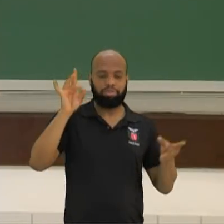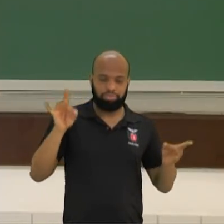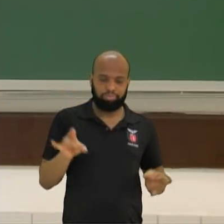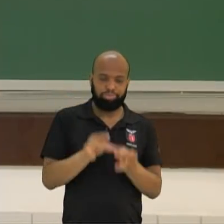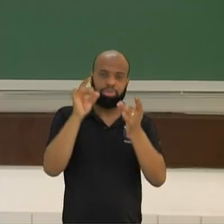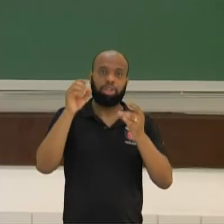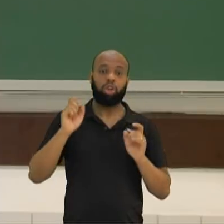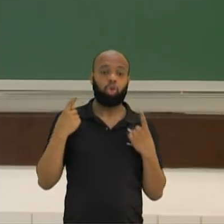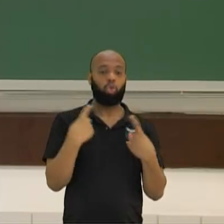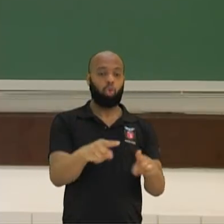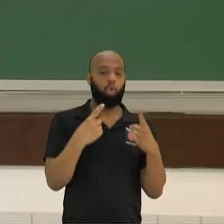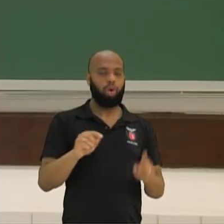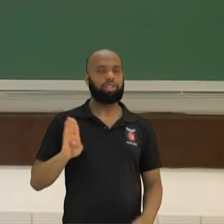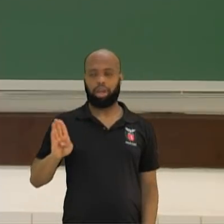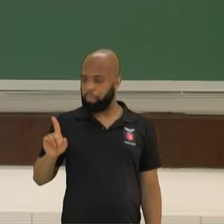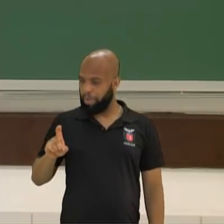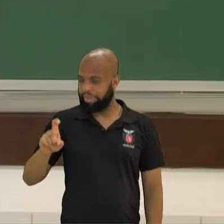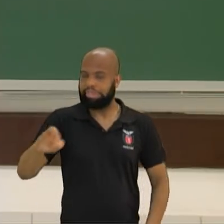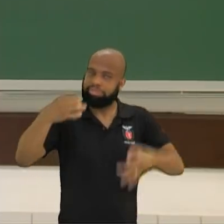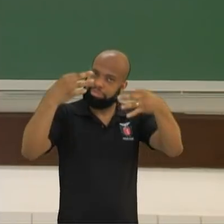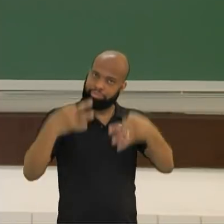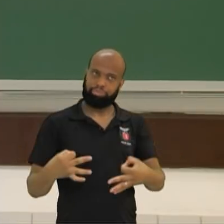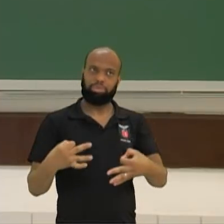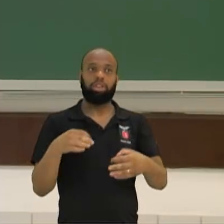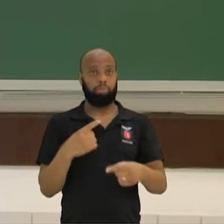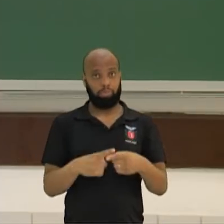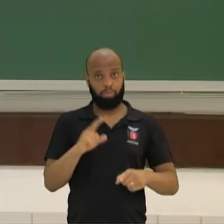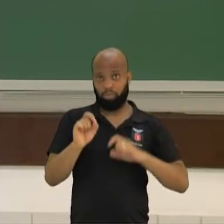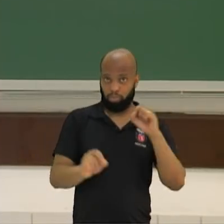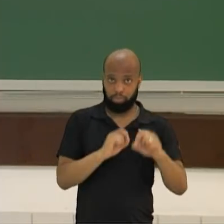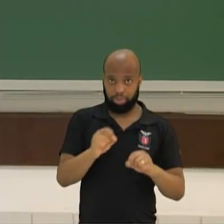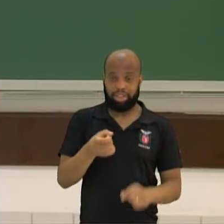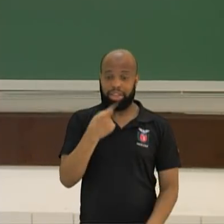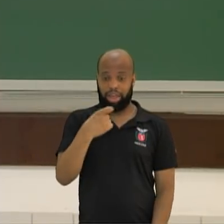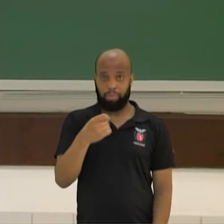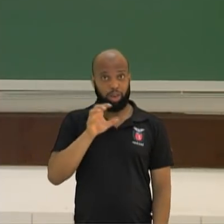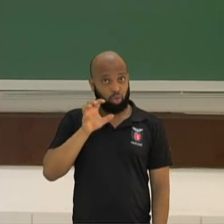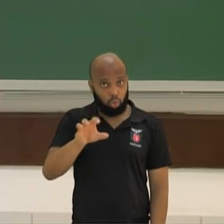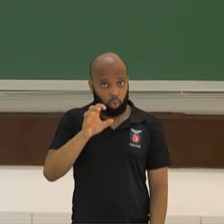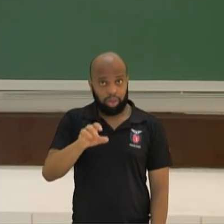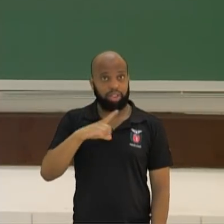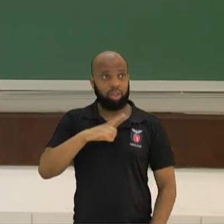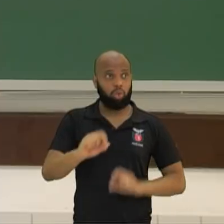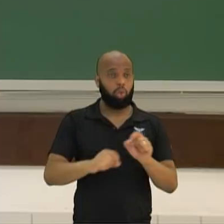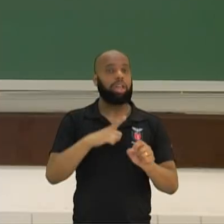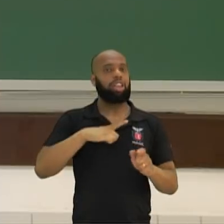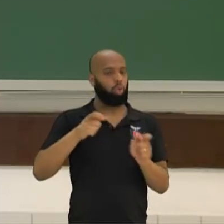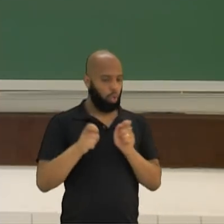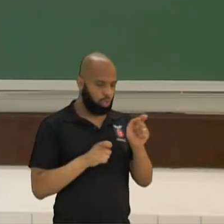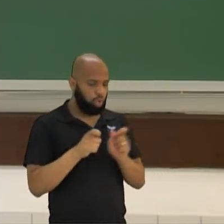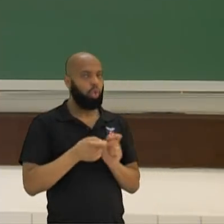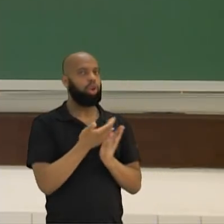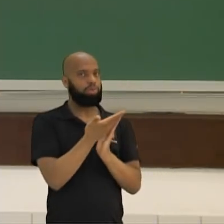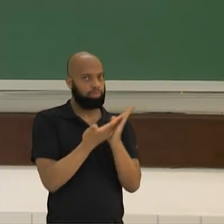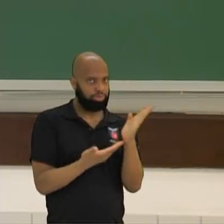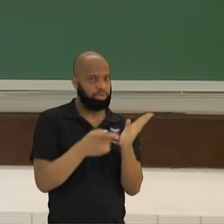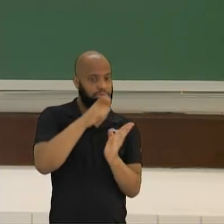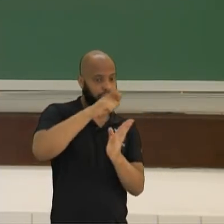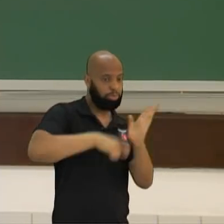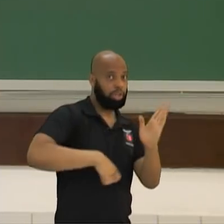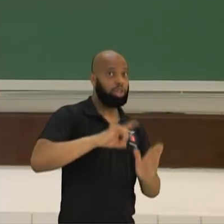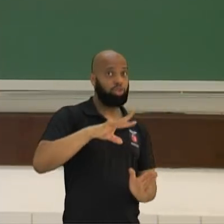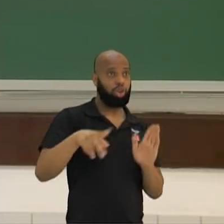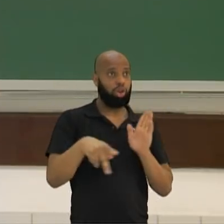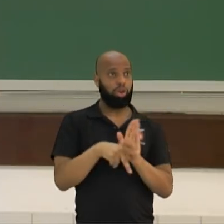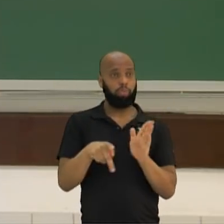específico contra aquela bactéria, tá? Lembrando que antibióticos são medicamentos controlados que servem